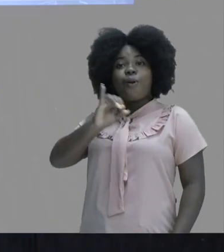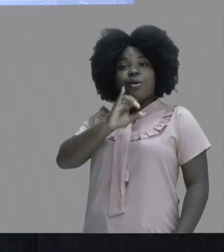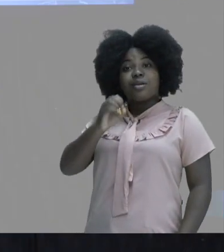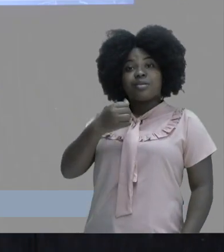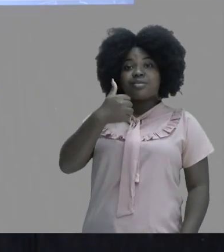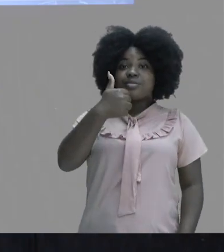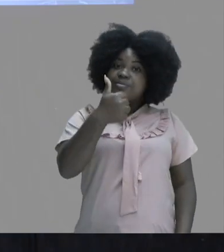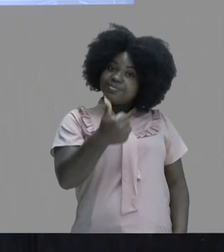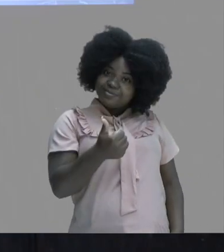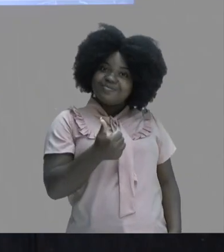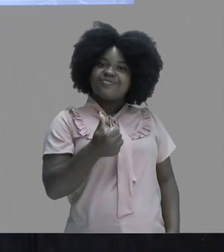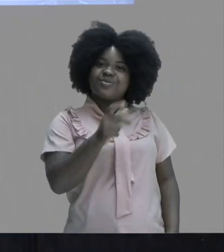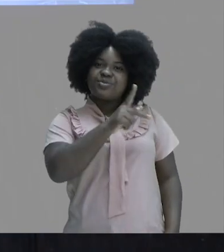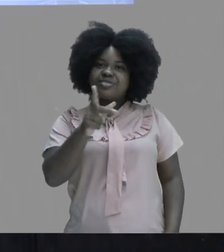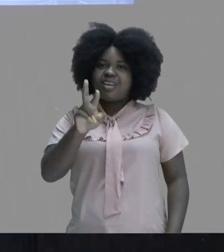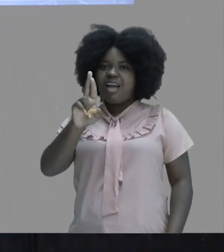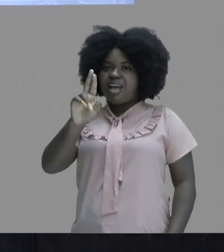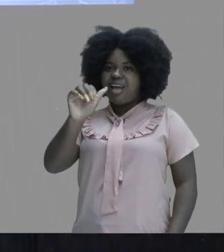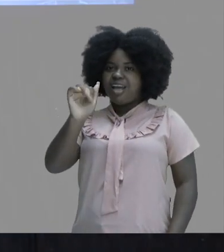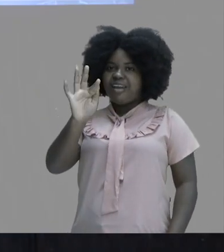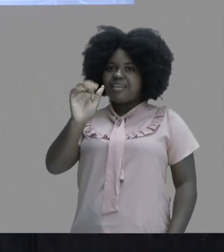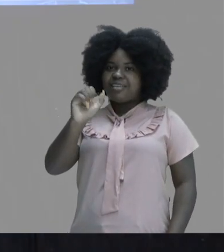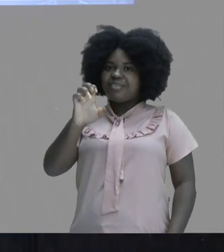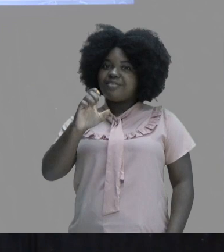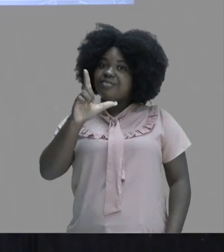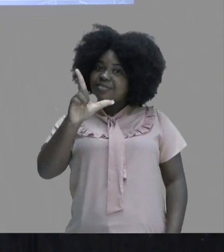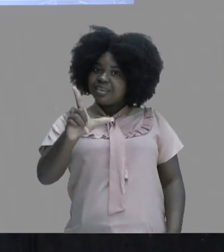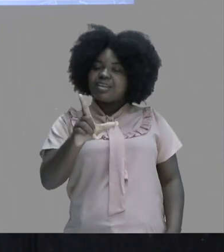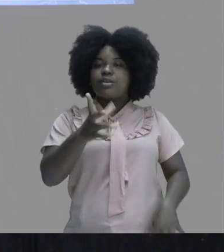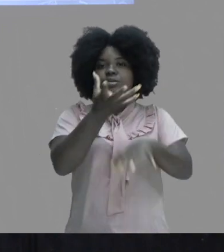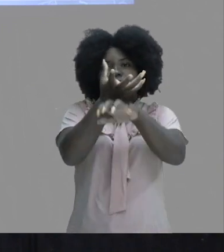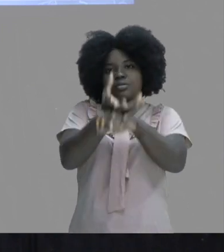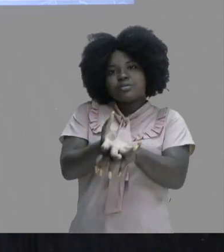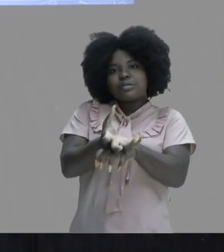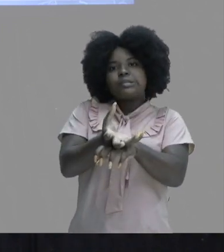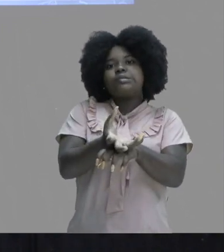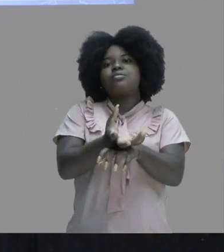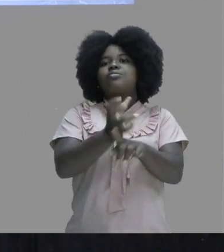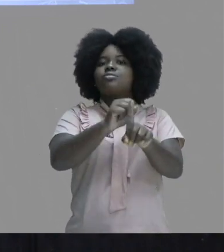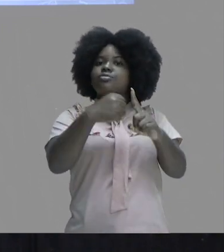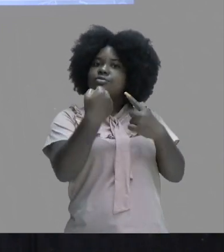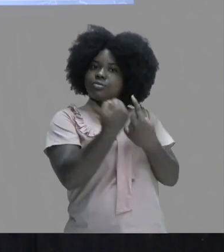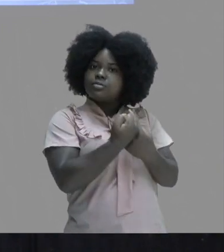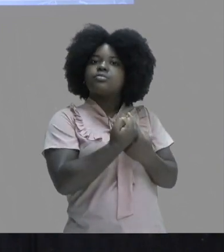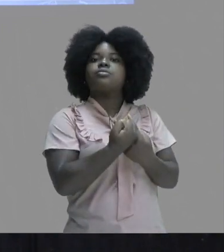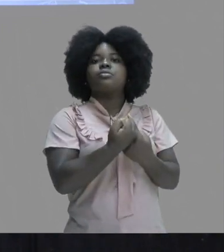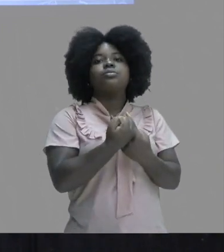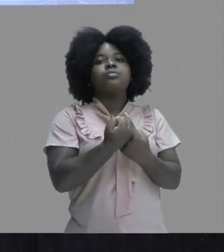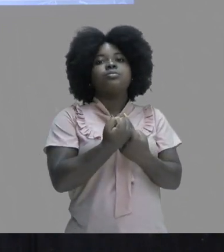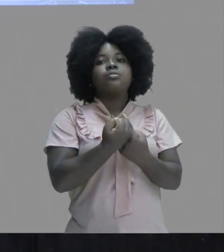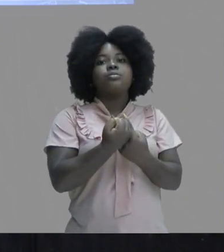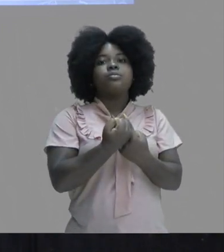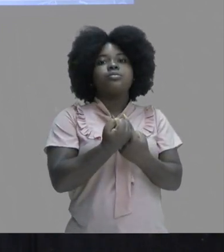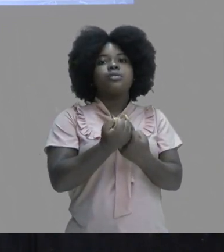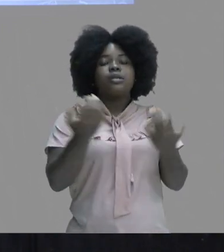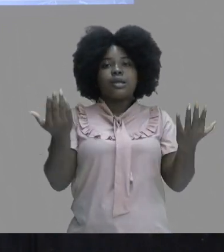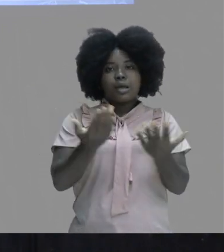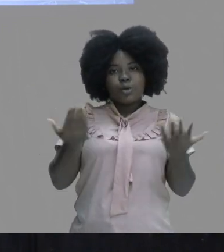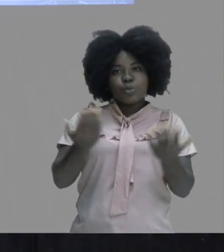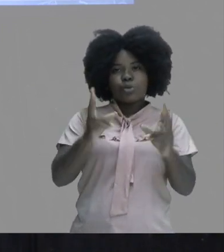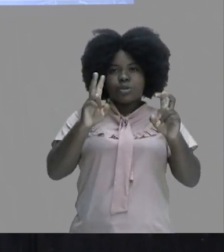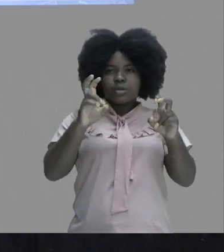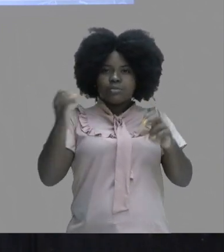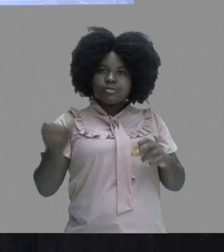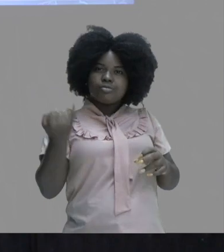galera, tudo bem com vocês? Professor Rafael de Sociologia mais uma vez na área e dessa vez para falar sobre um tema muito importante,